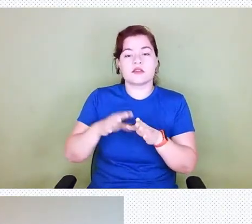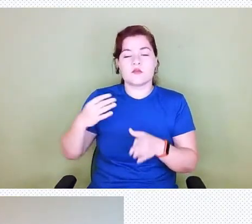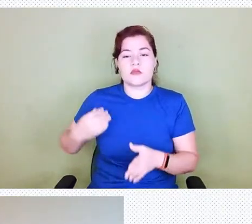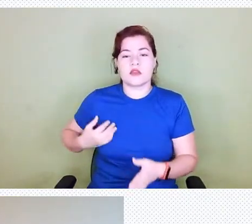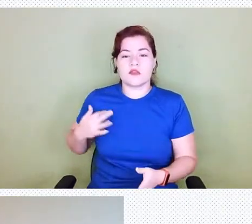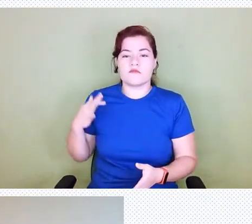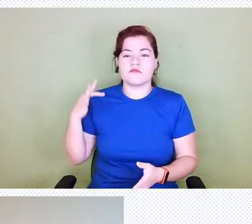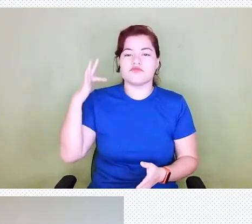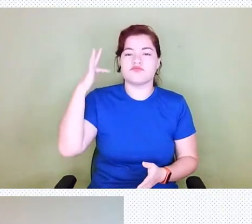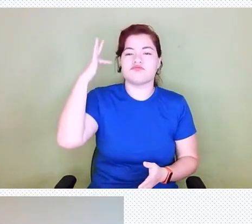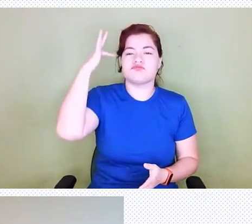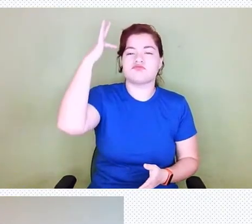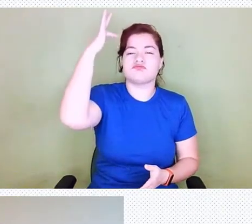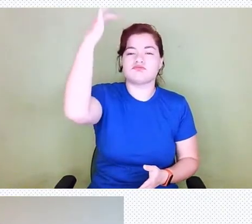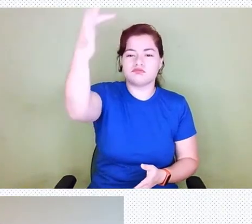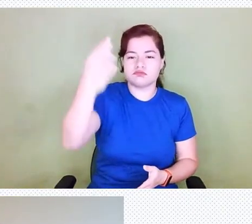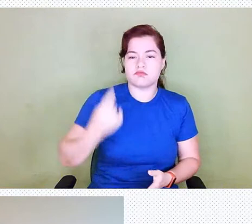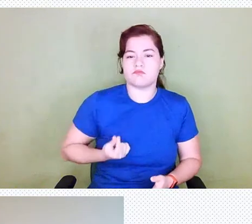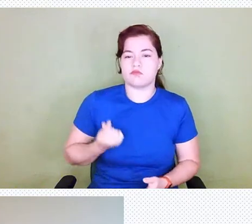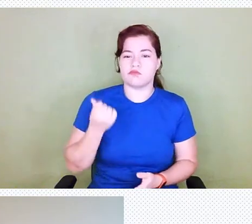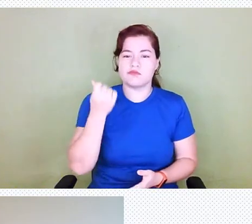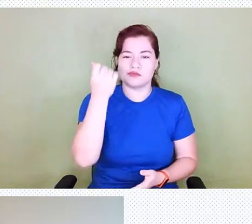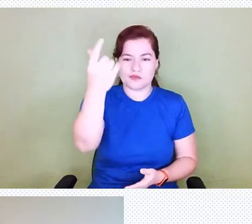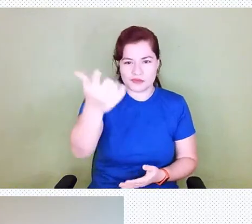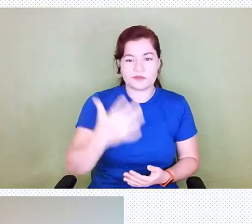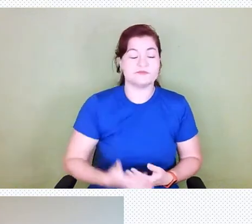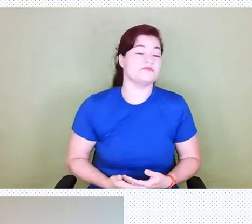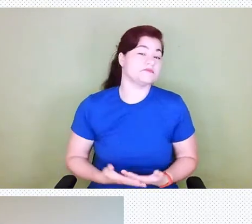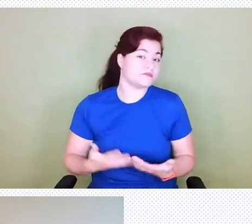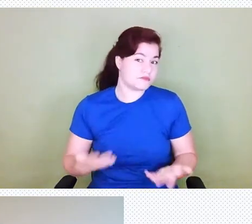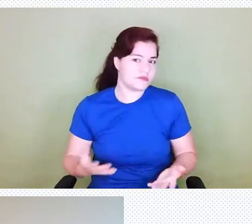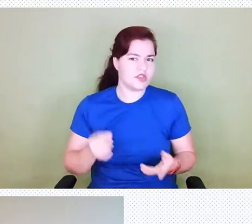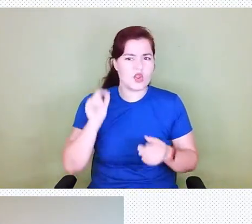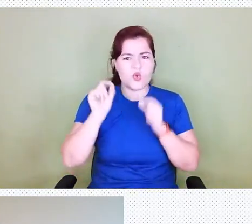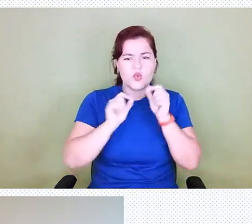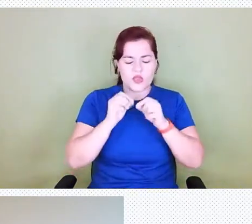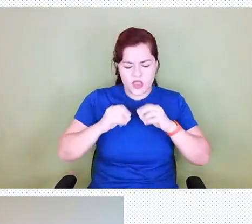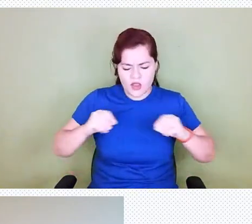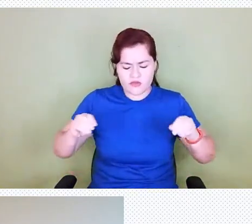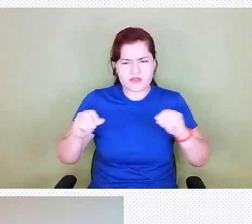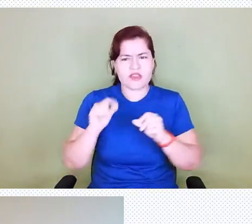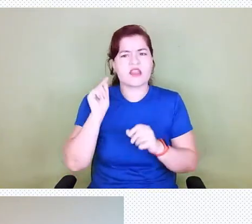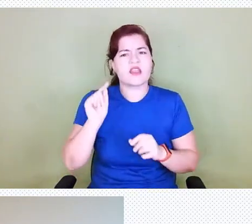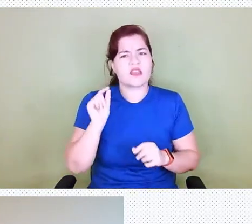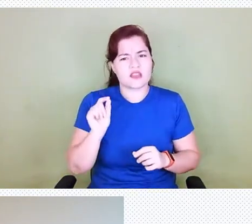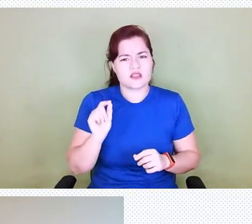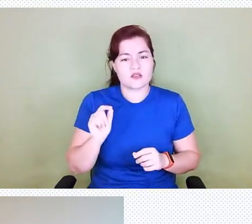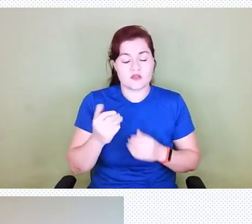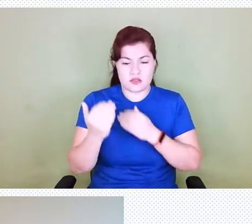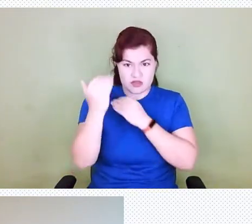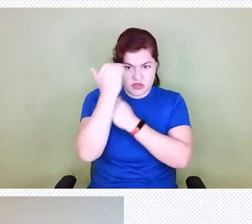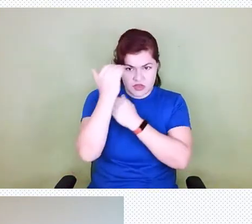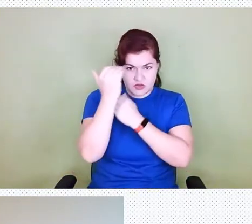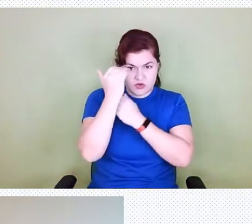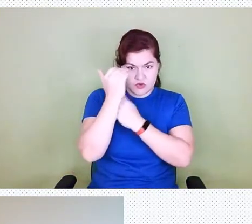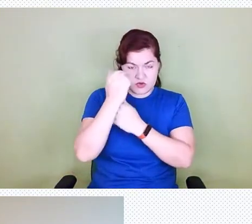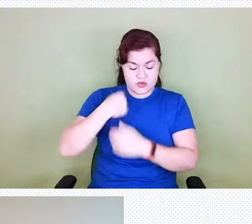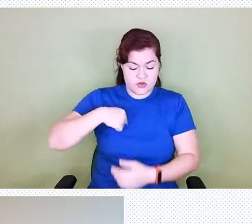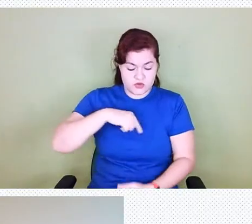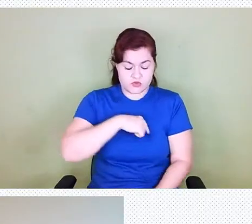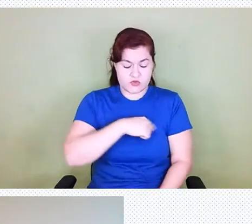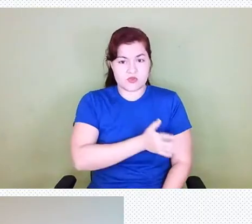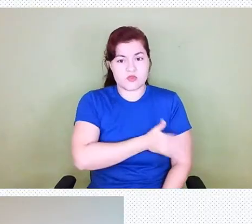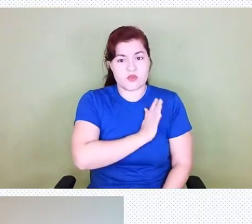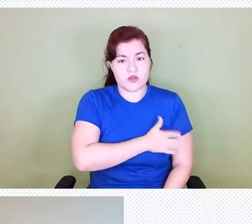tempo, não é? Então, assim, que terreno é esse, não é, Maria? Será que dentro de nós, do nosso